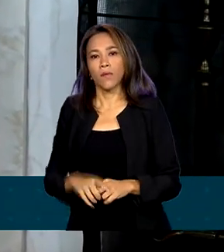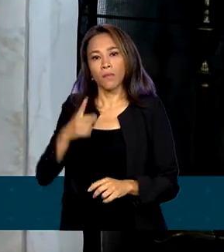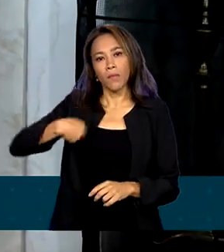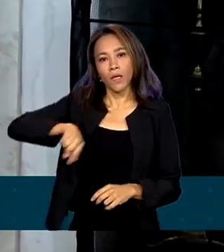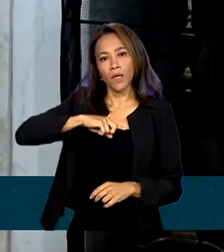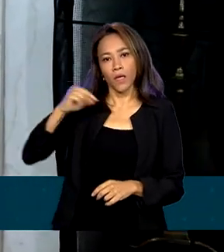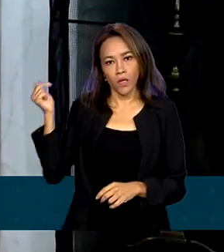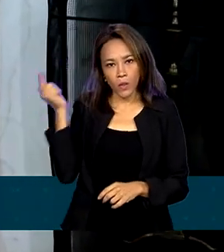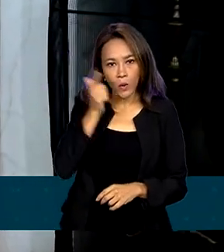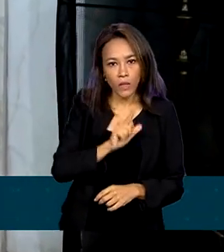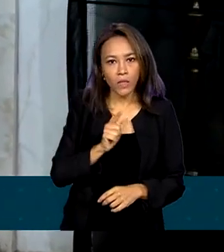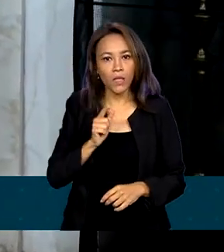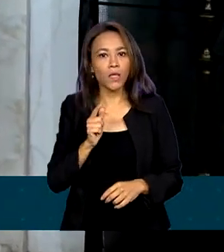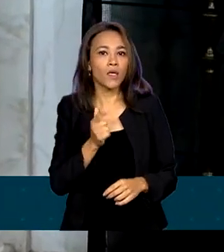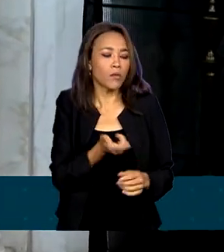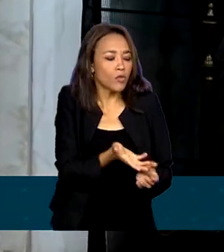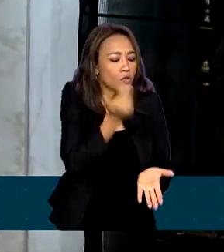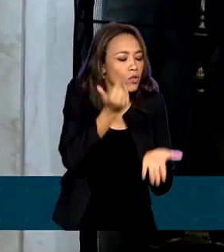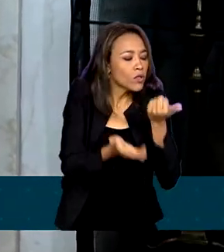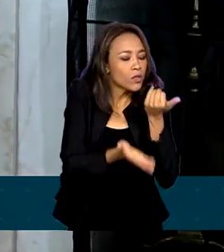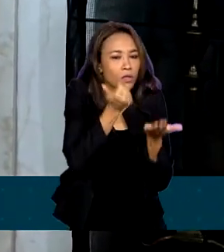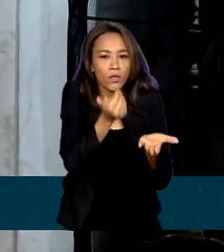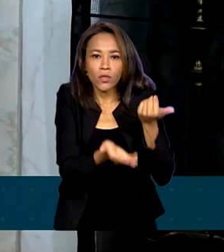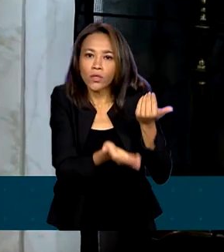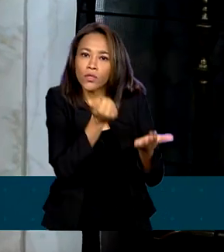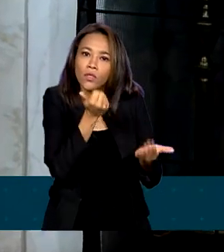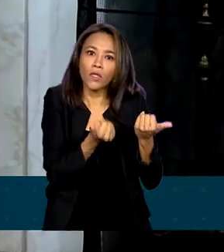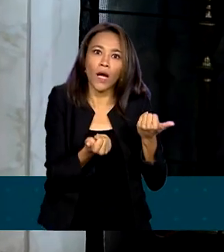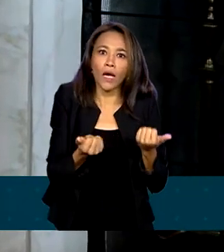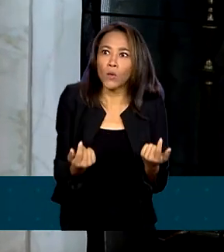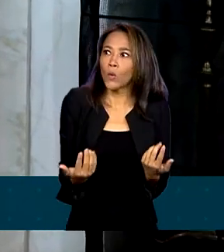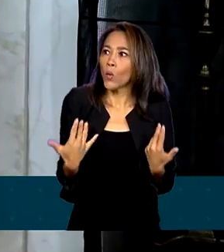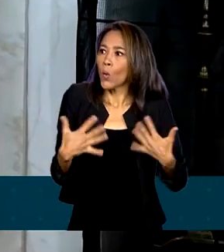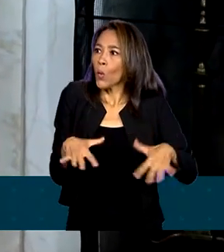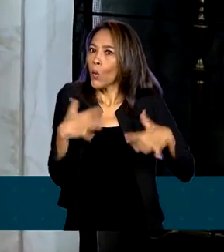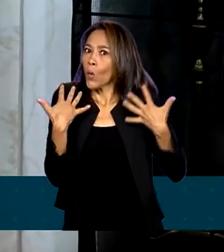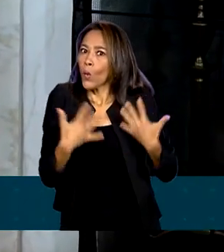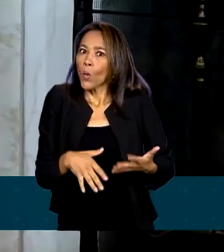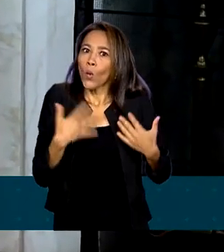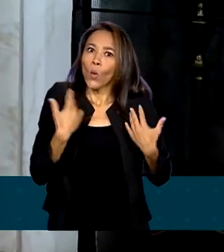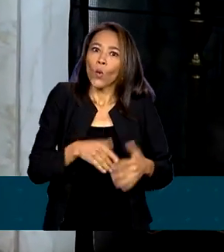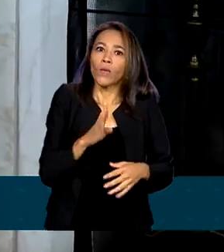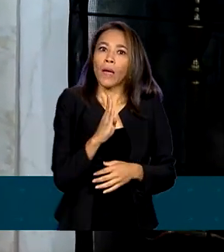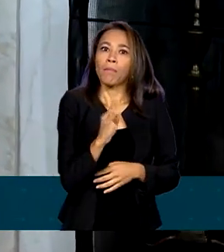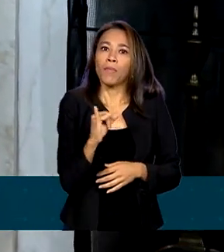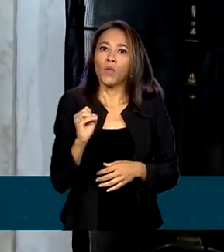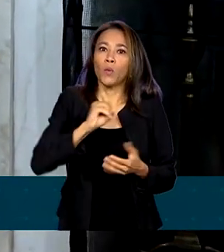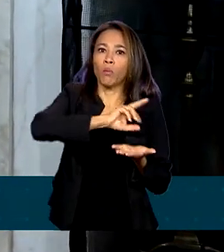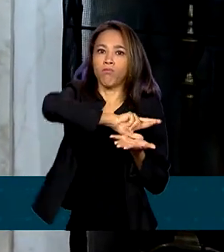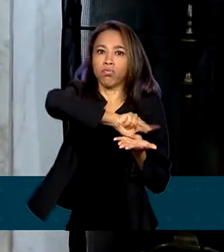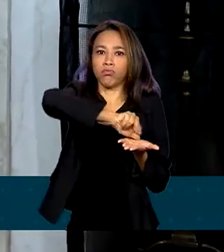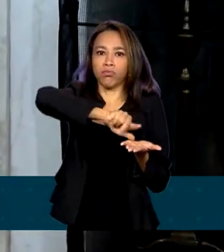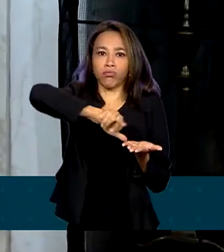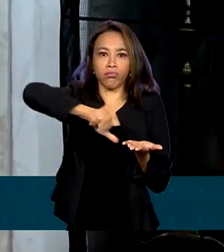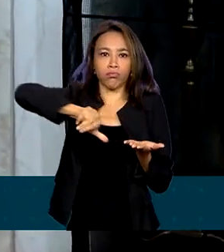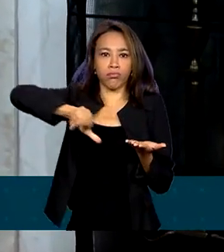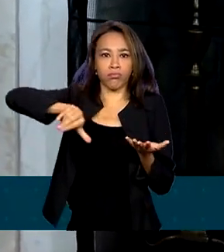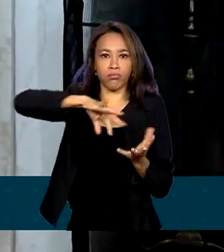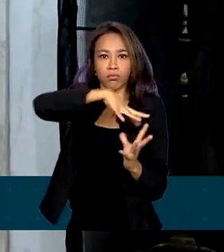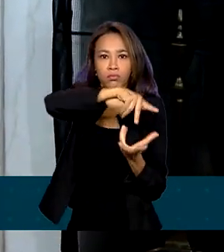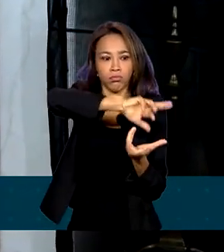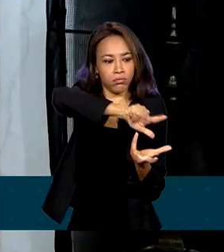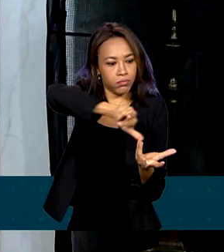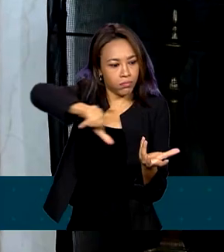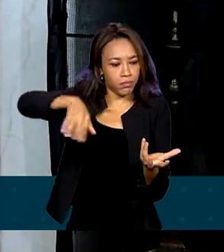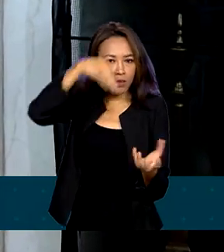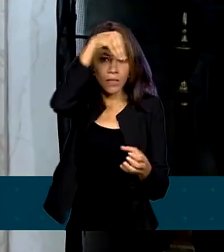gente possa tirar proveito so that we can benefit da riqueza da biodiversidade da Amazônia, biodiversity that exists in para